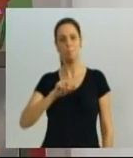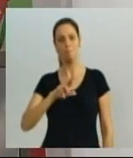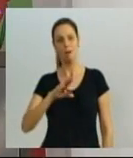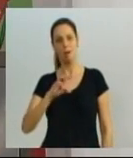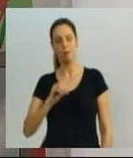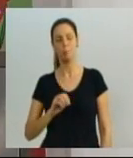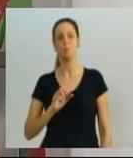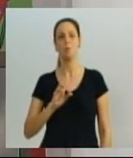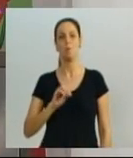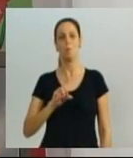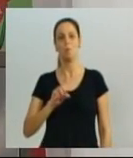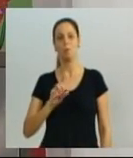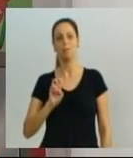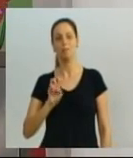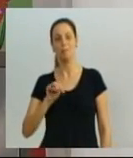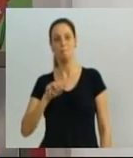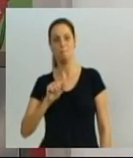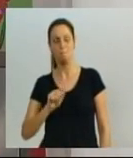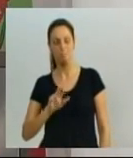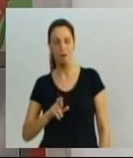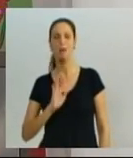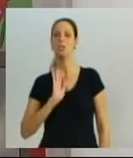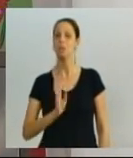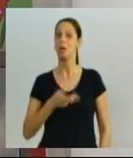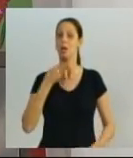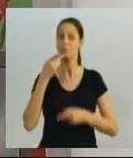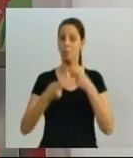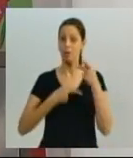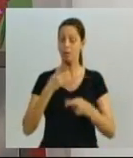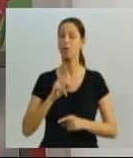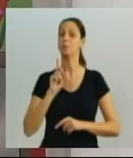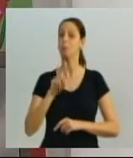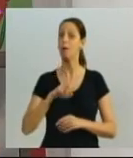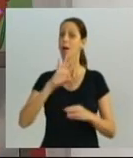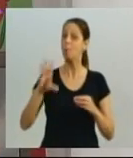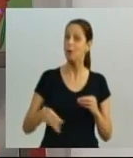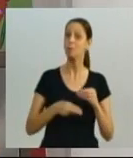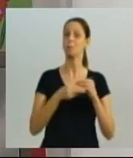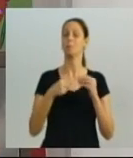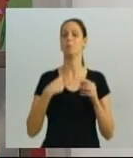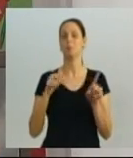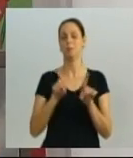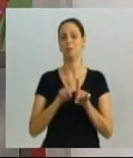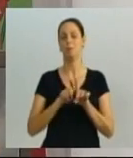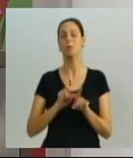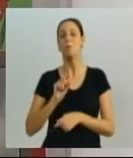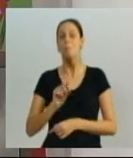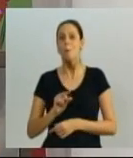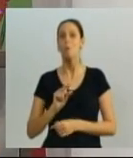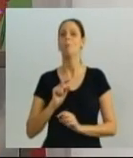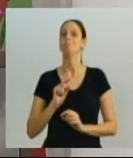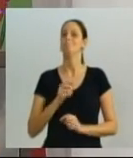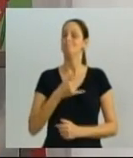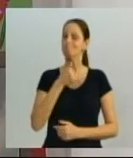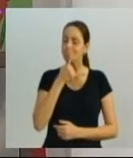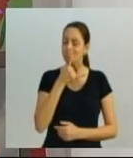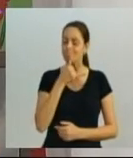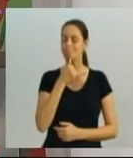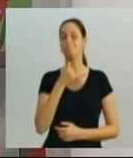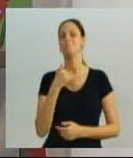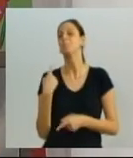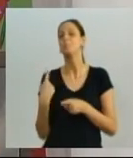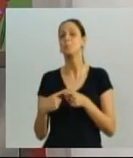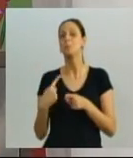Ademar, no sentido de fazer uma colocação. Eu só fico um pouquinho assim decepcionado